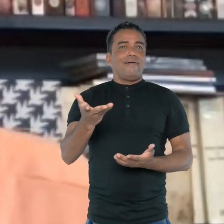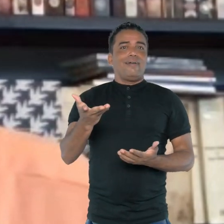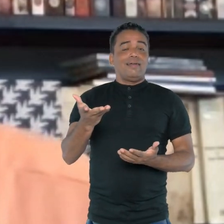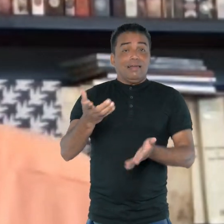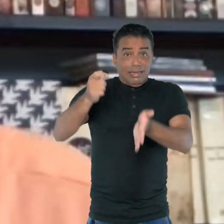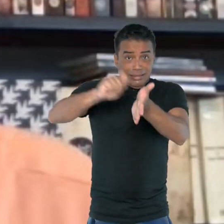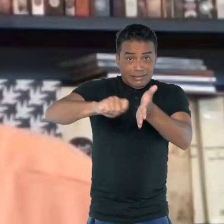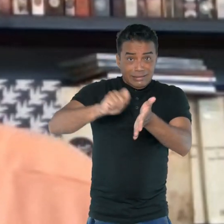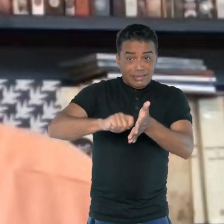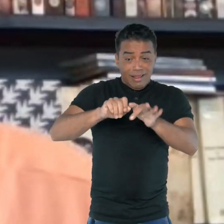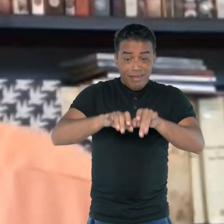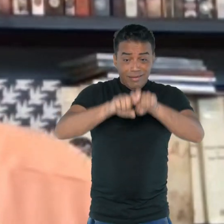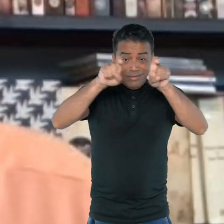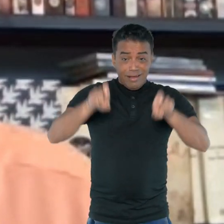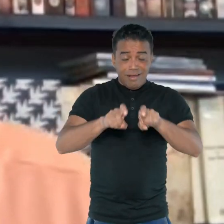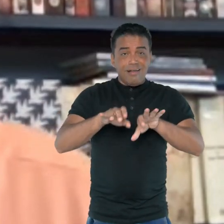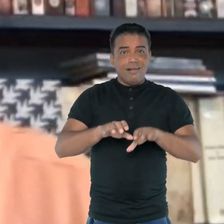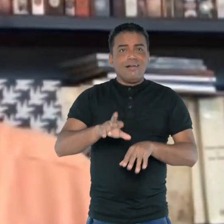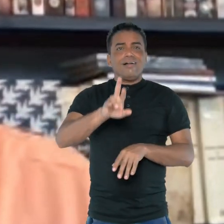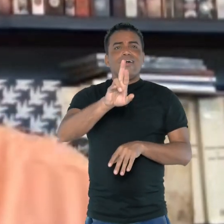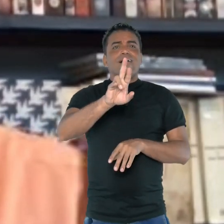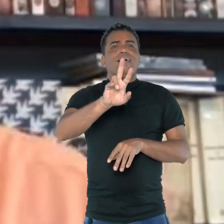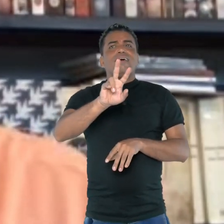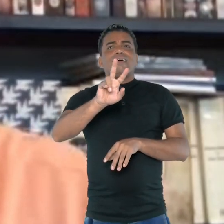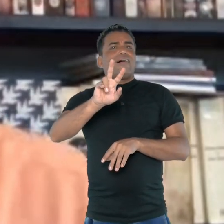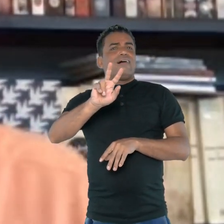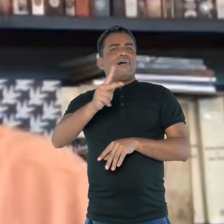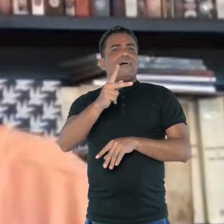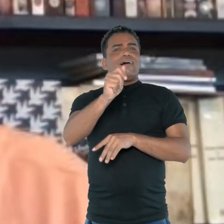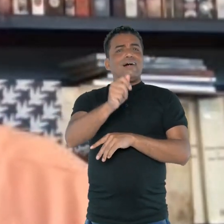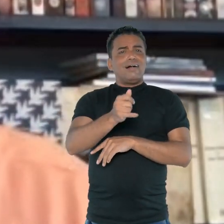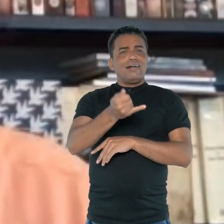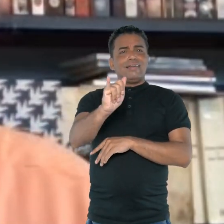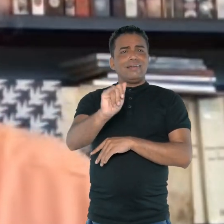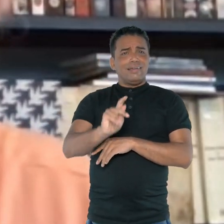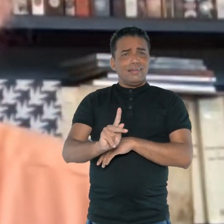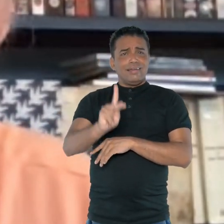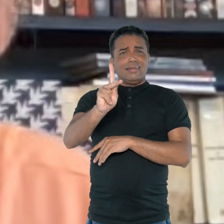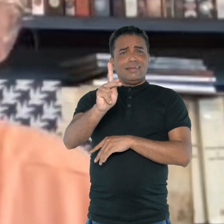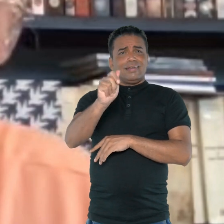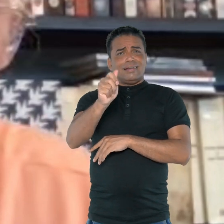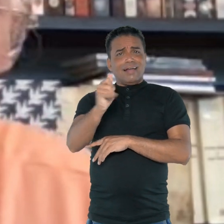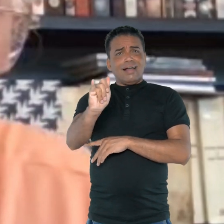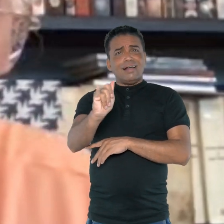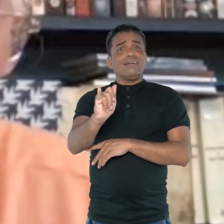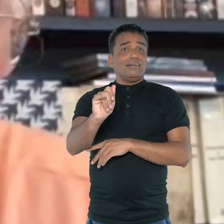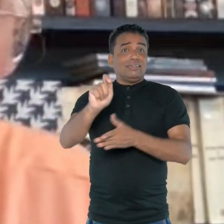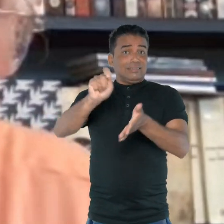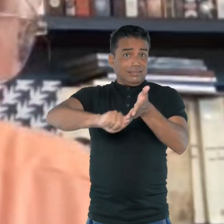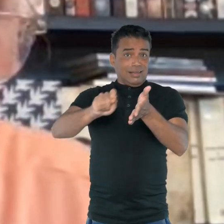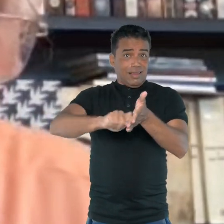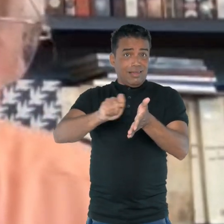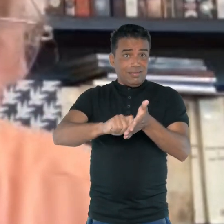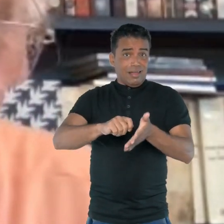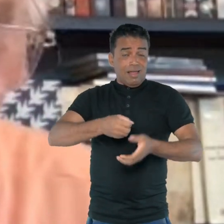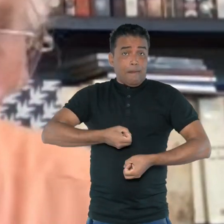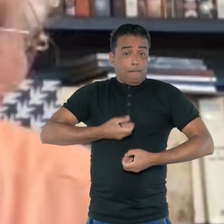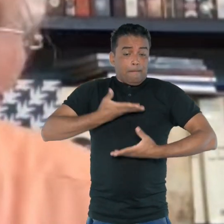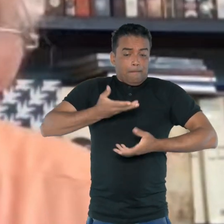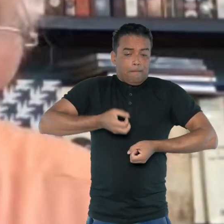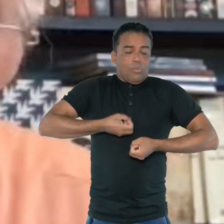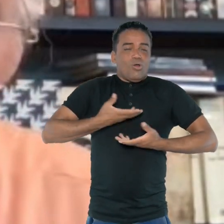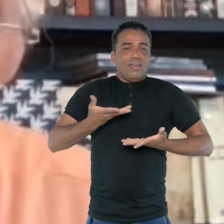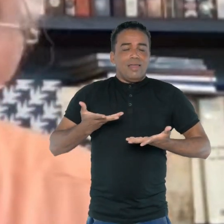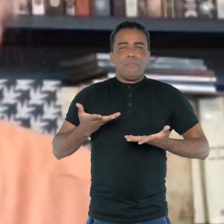A escrita, Haikai é um poema, tem uma forma fixa. A escrita de poemas, ela é